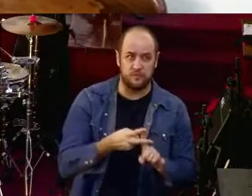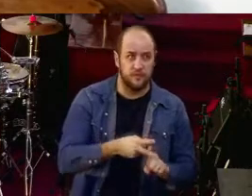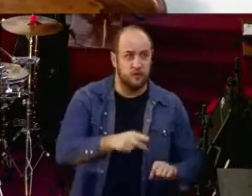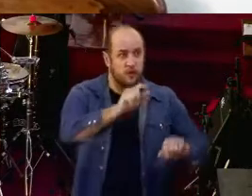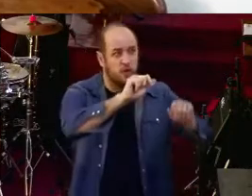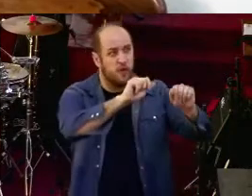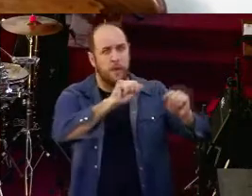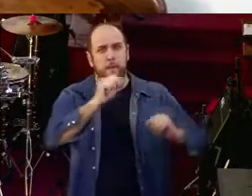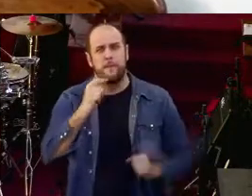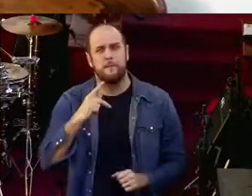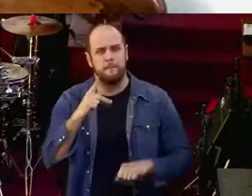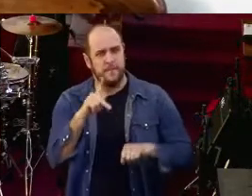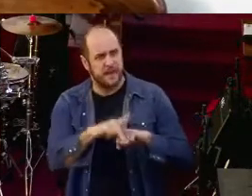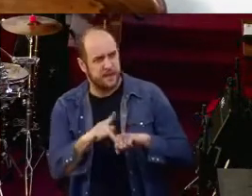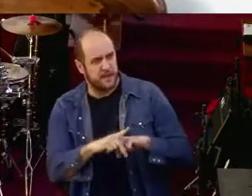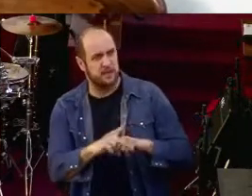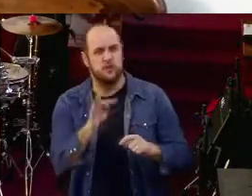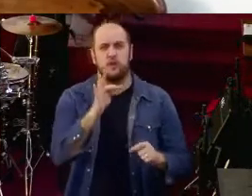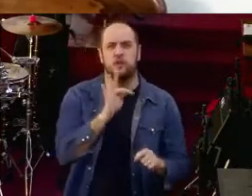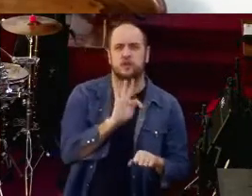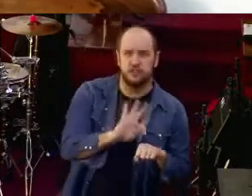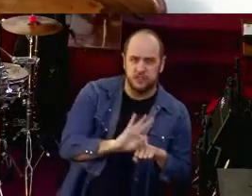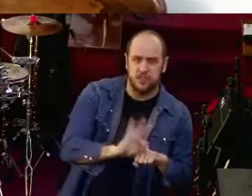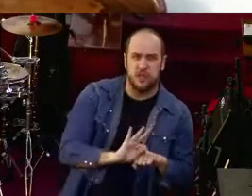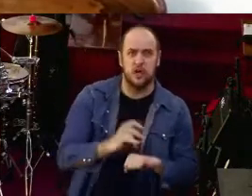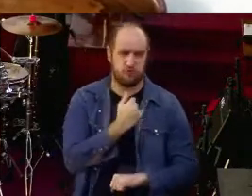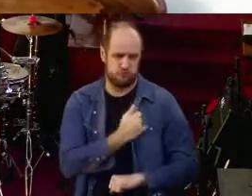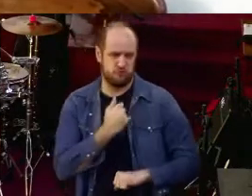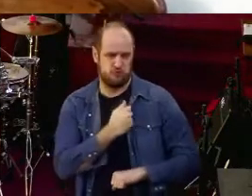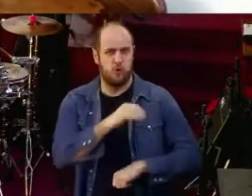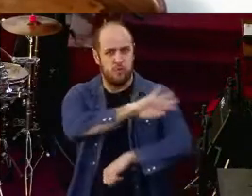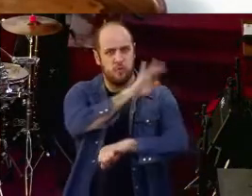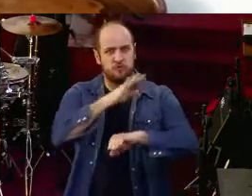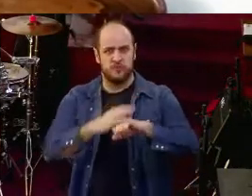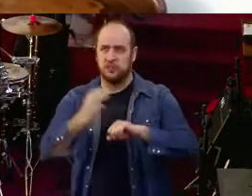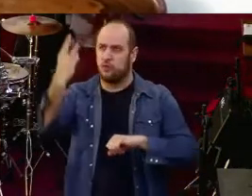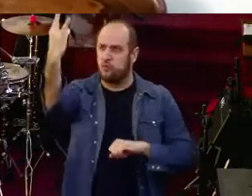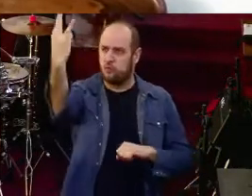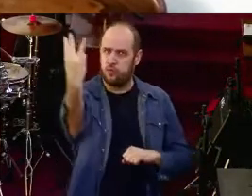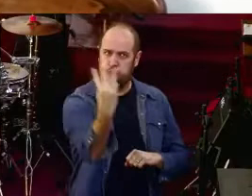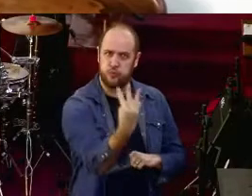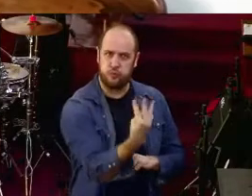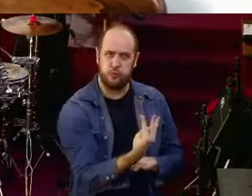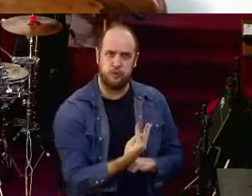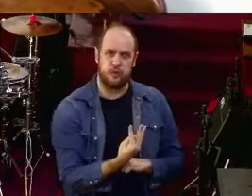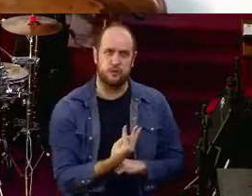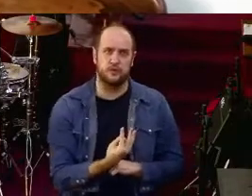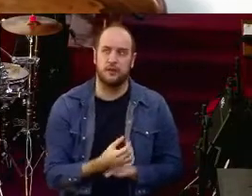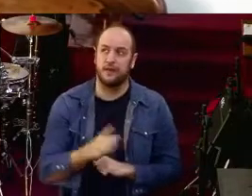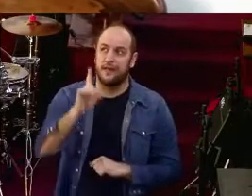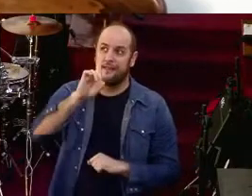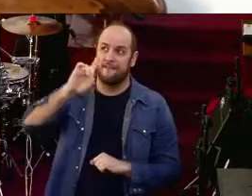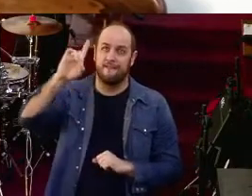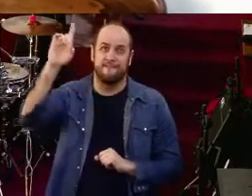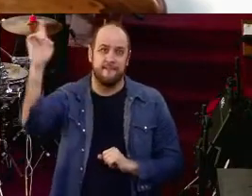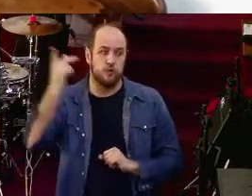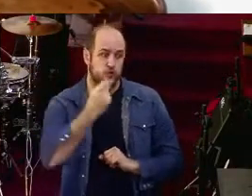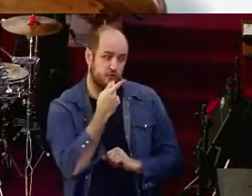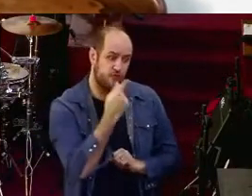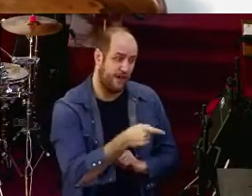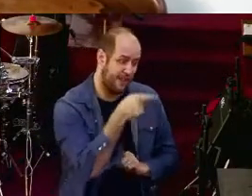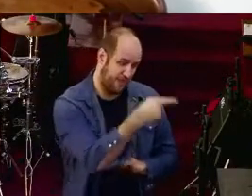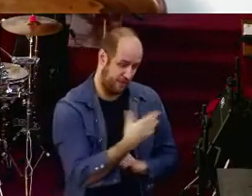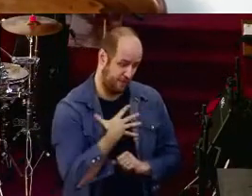quando Pedro, Tiago e João estão no monte, e novamente Deus diz, este é o meu Filho amado, em quem me comprazo, e lá